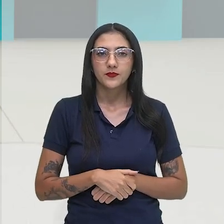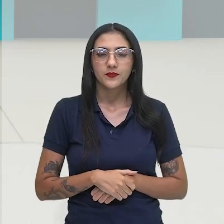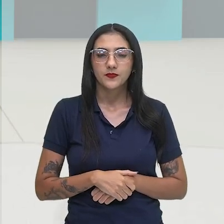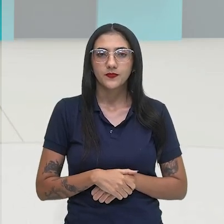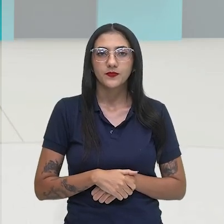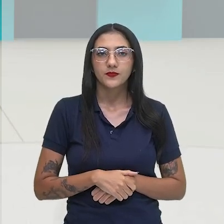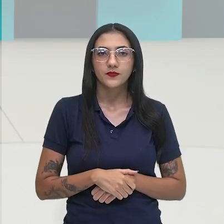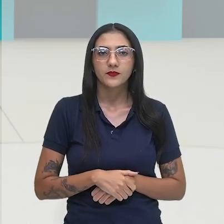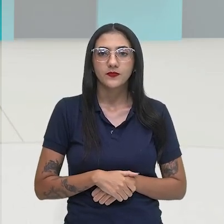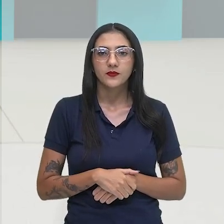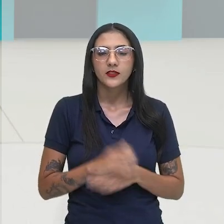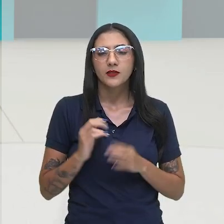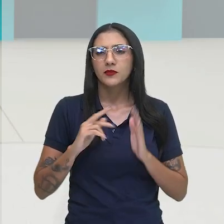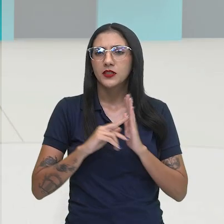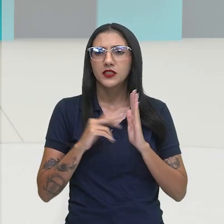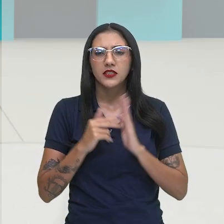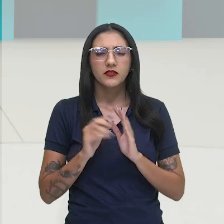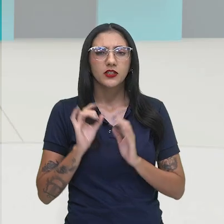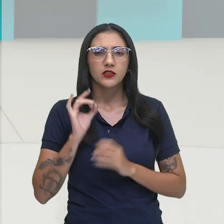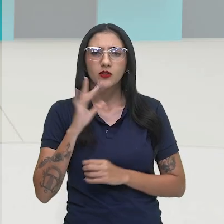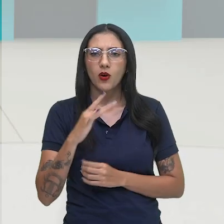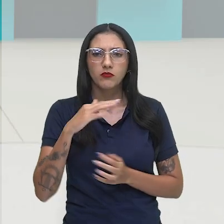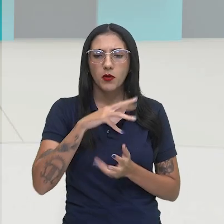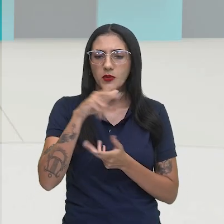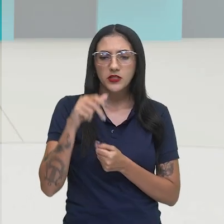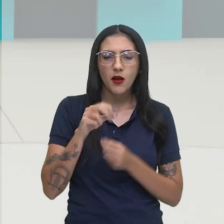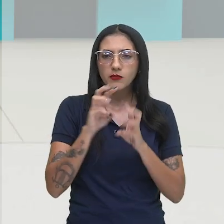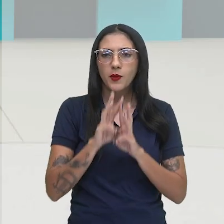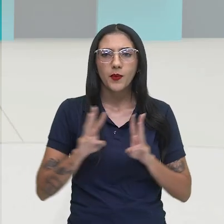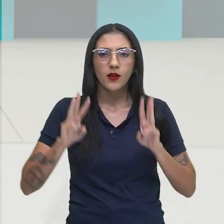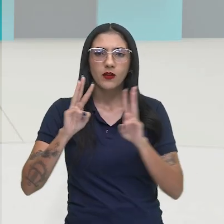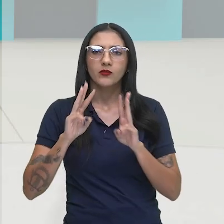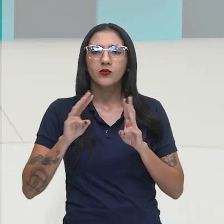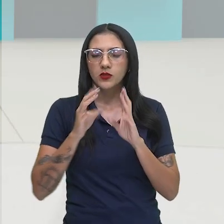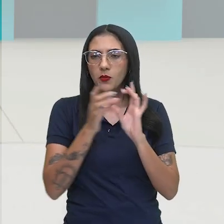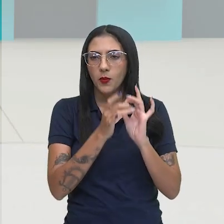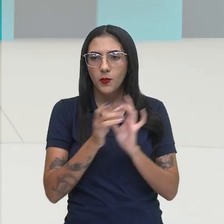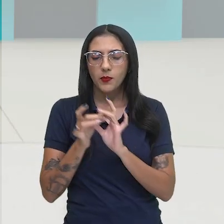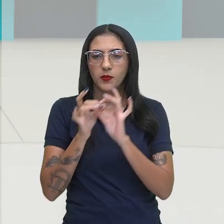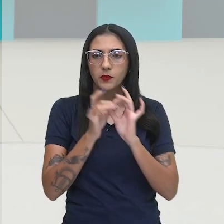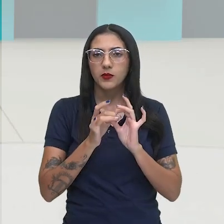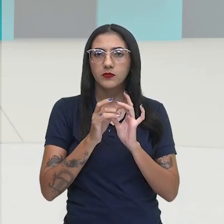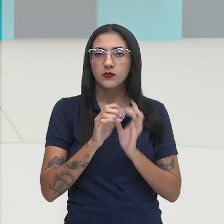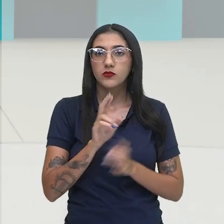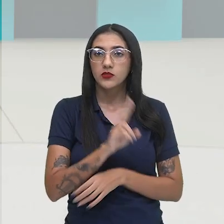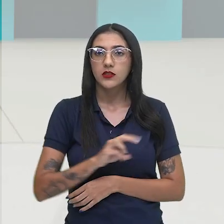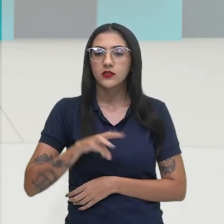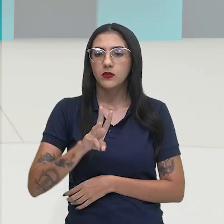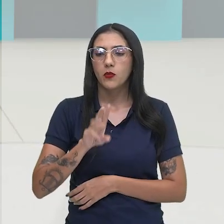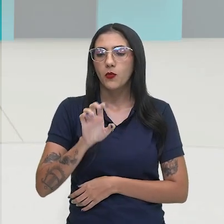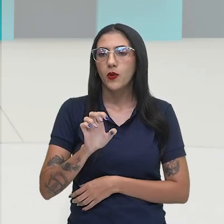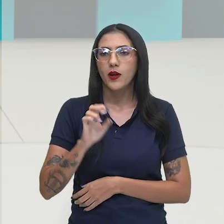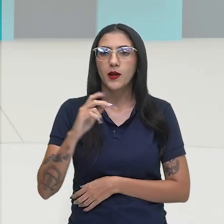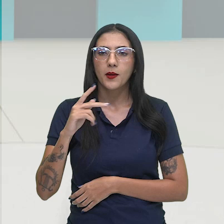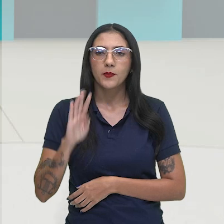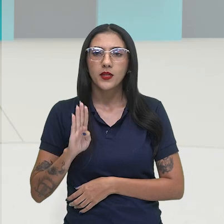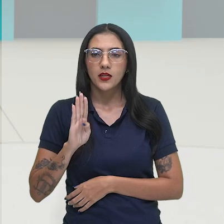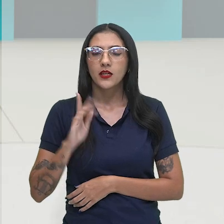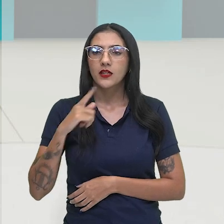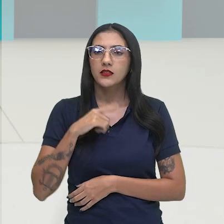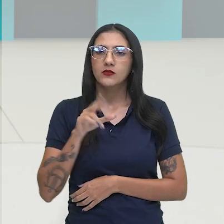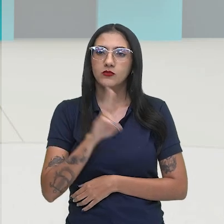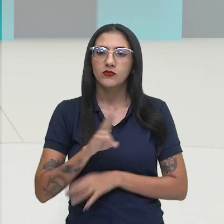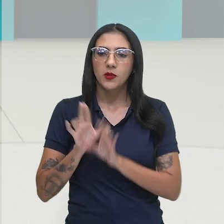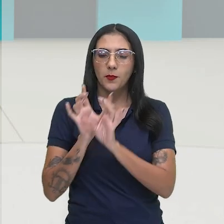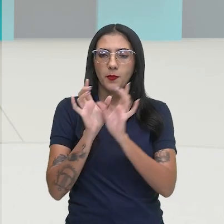é Rede Mundial dos Computadores, tá? O significado, então, Rede Mundial dos Computadores. A palavrinha web quer dizer teia, rede, tá?